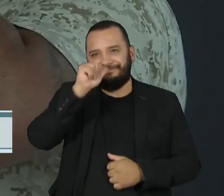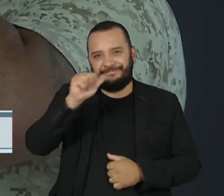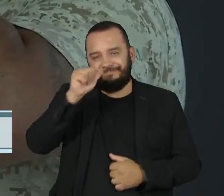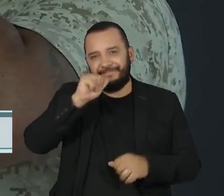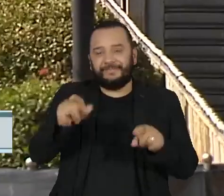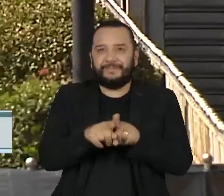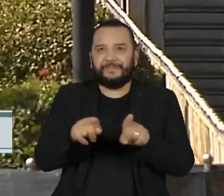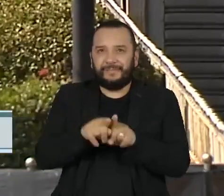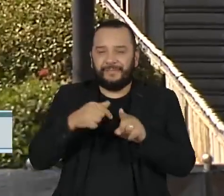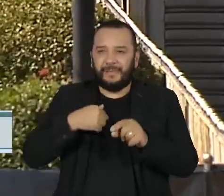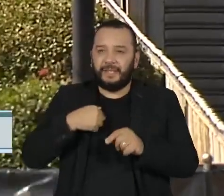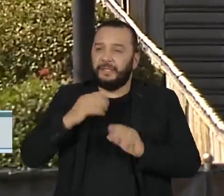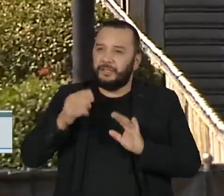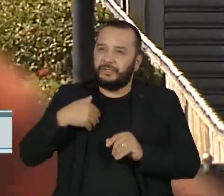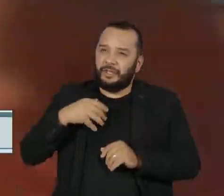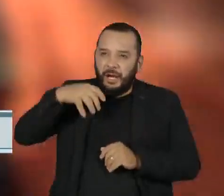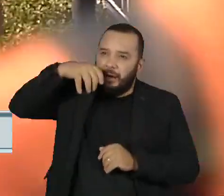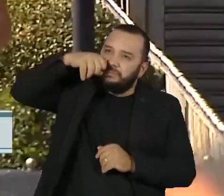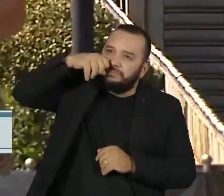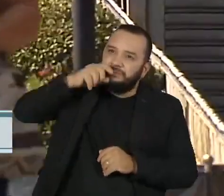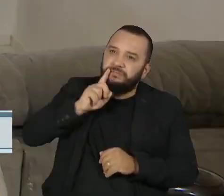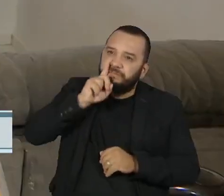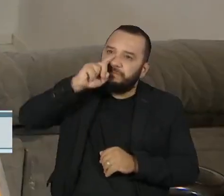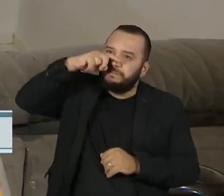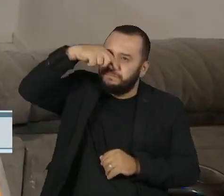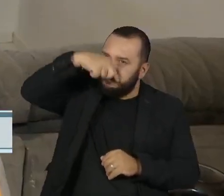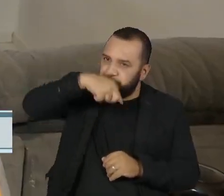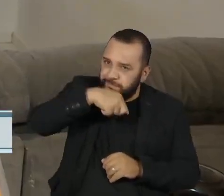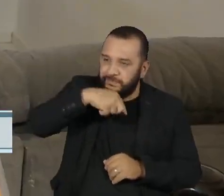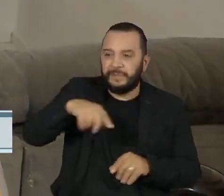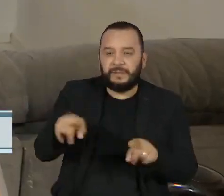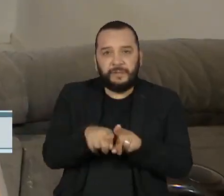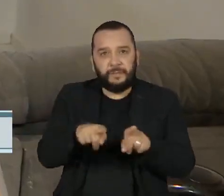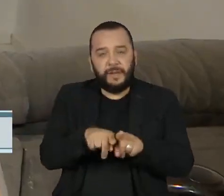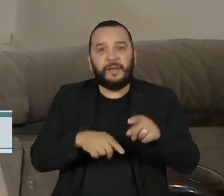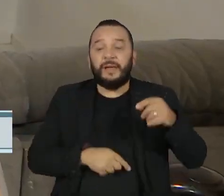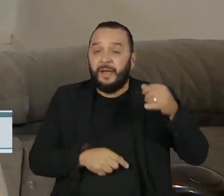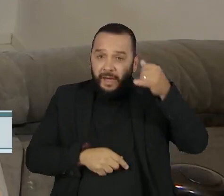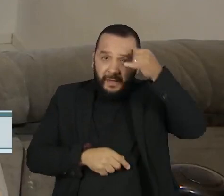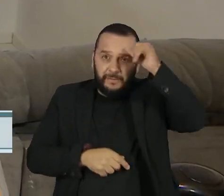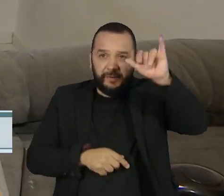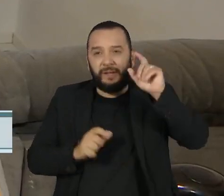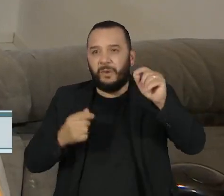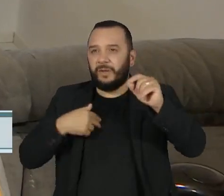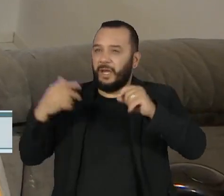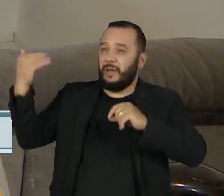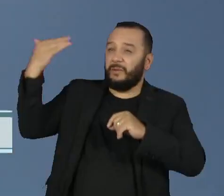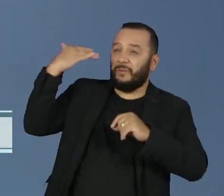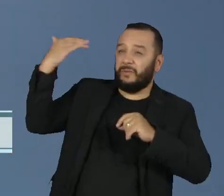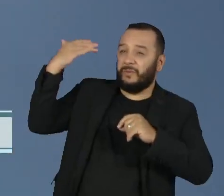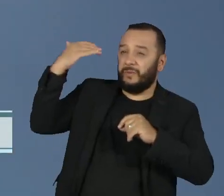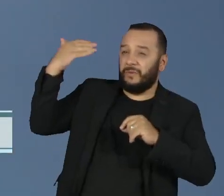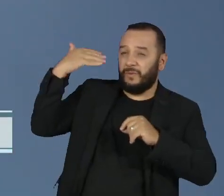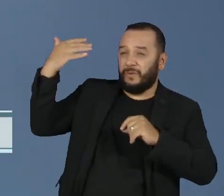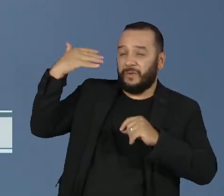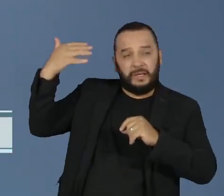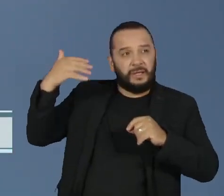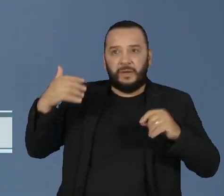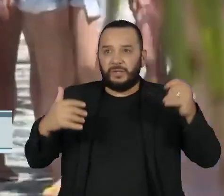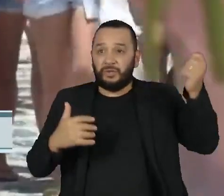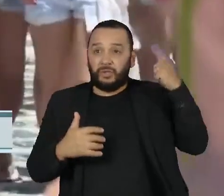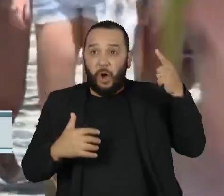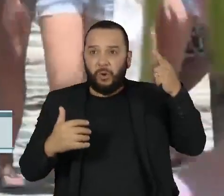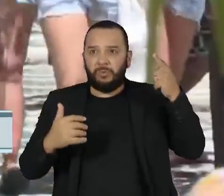fazer lavagem nasal com soro fisiológico evitar o choque térmico entre ar condicionado e calorão ou vice-versa